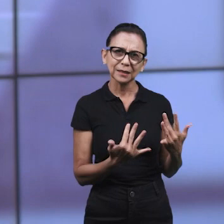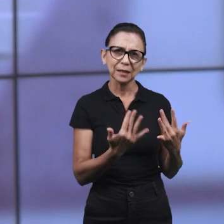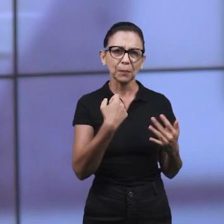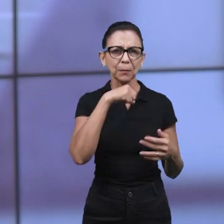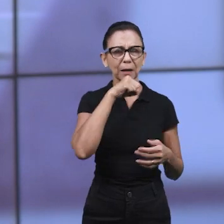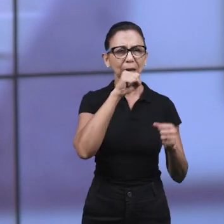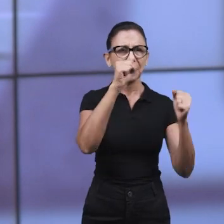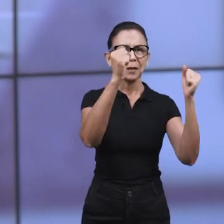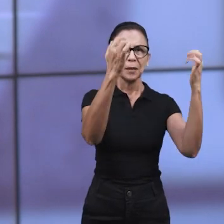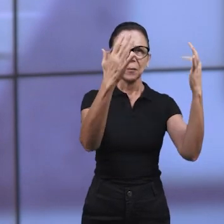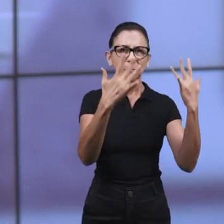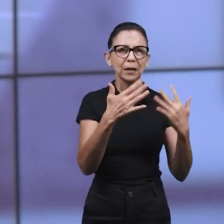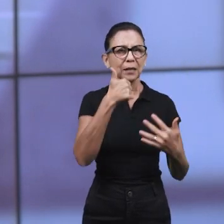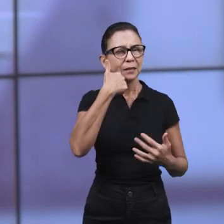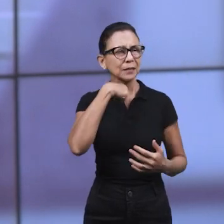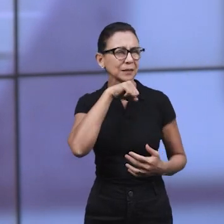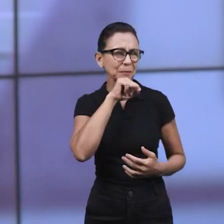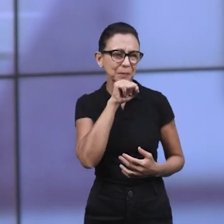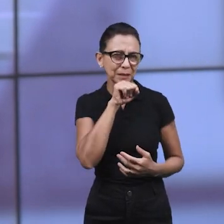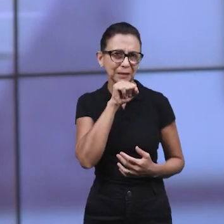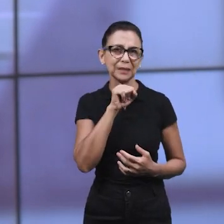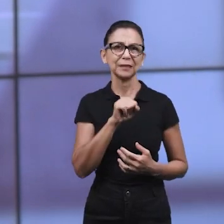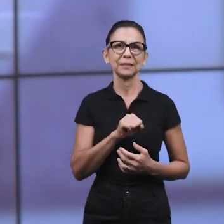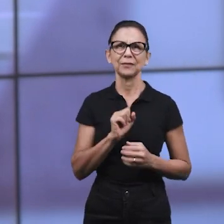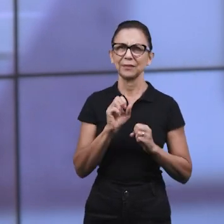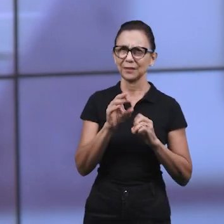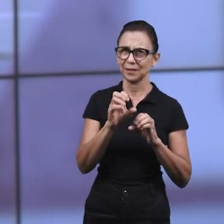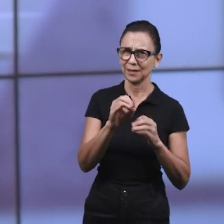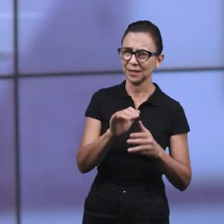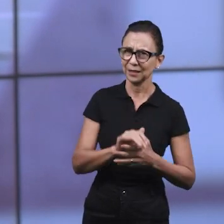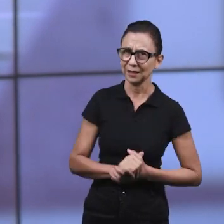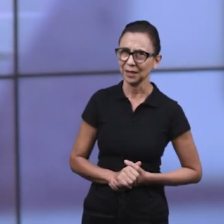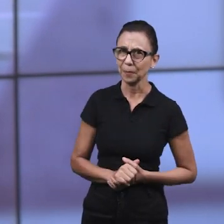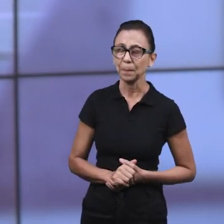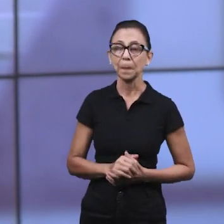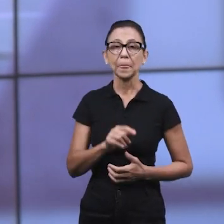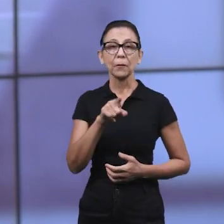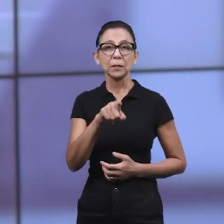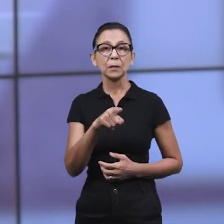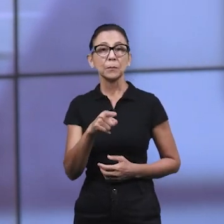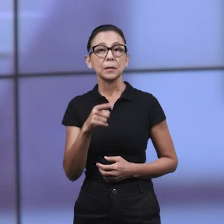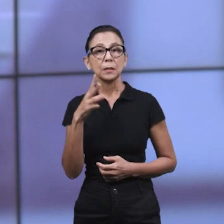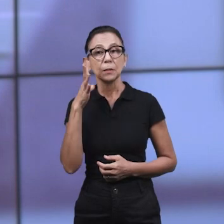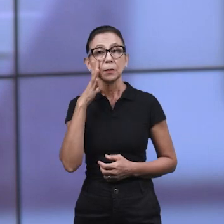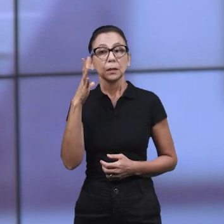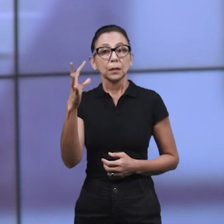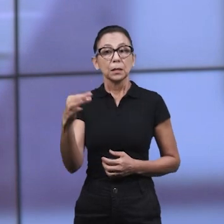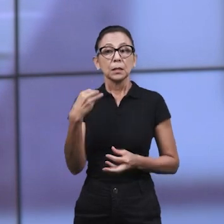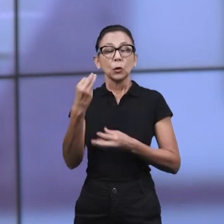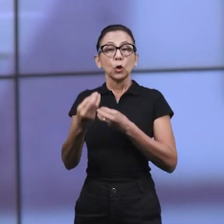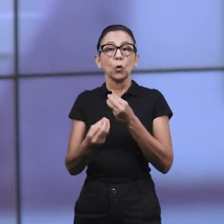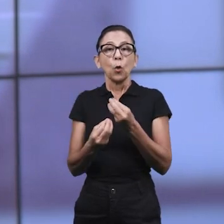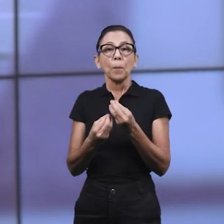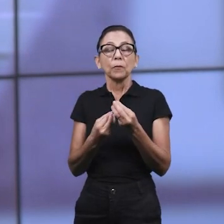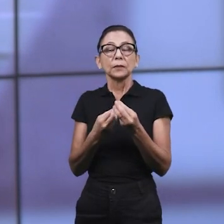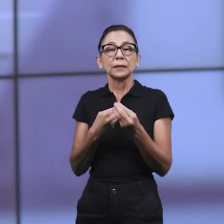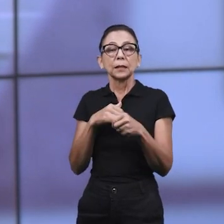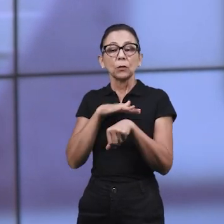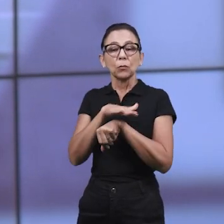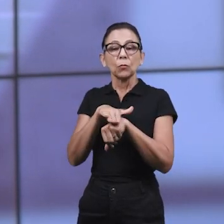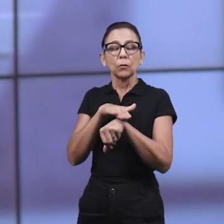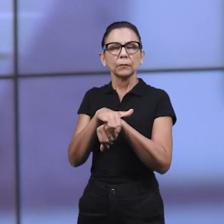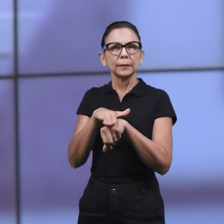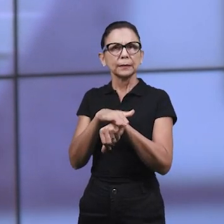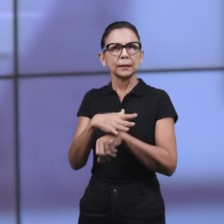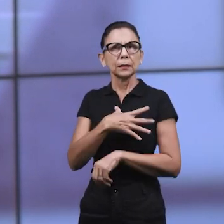palavras limitadoras. Você não consegue, você só faz errado, eu odeio quando você faz isso, você não vale